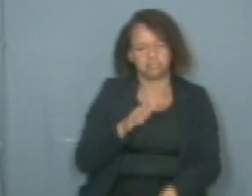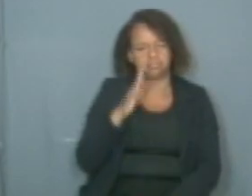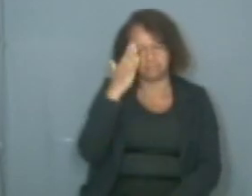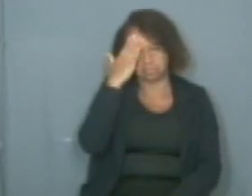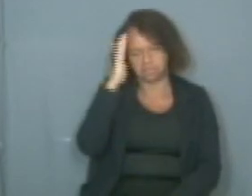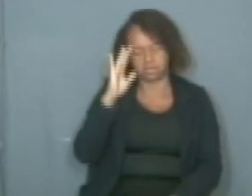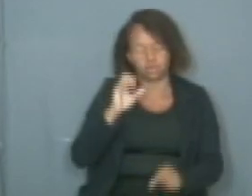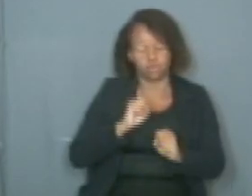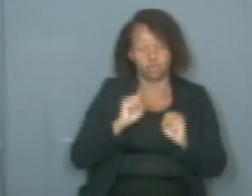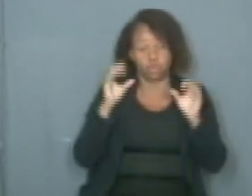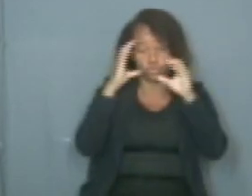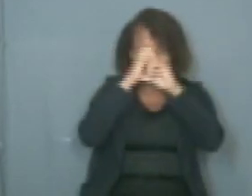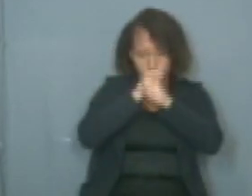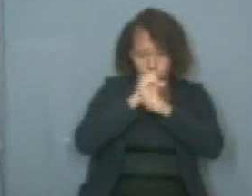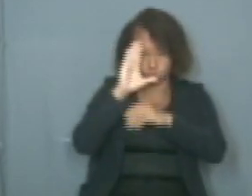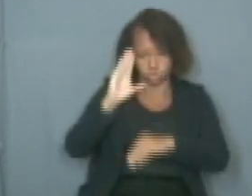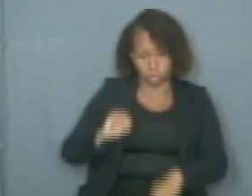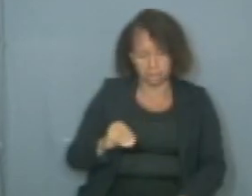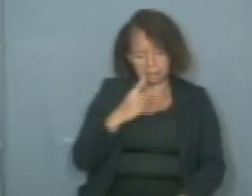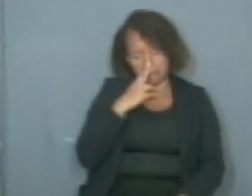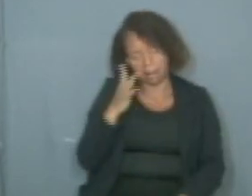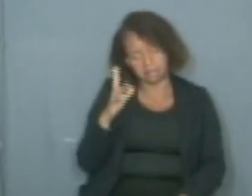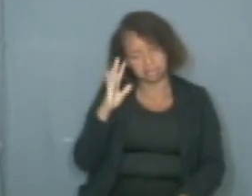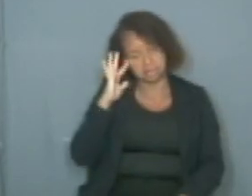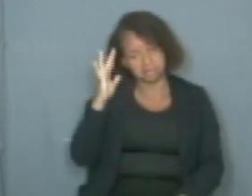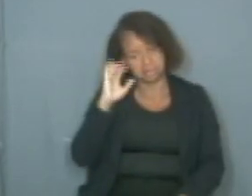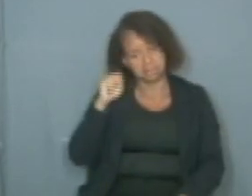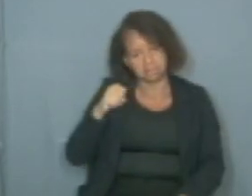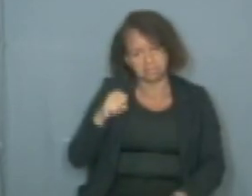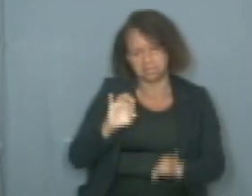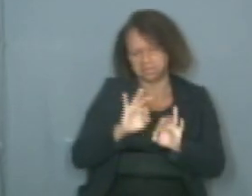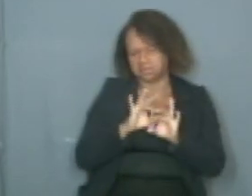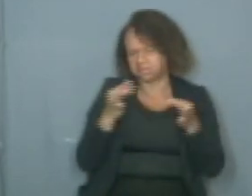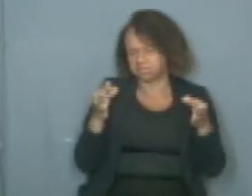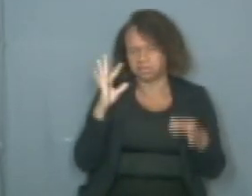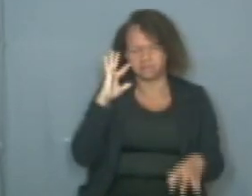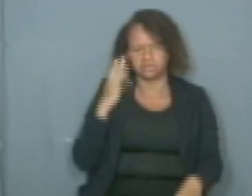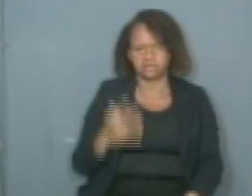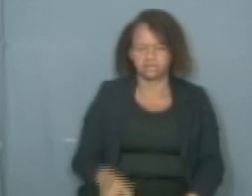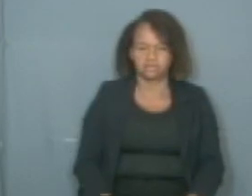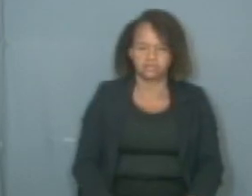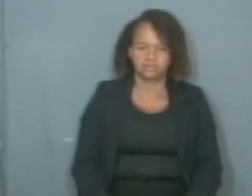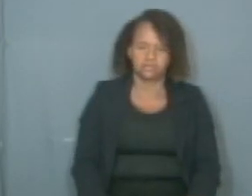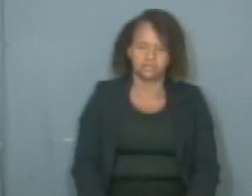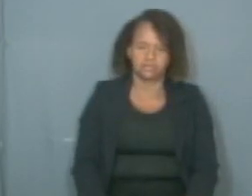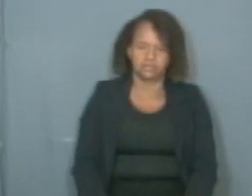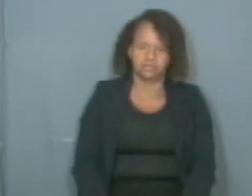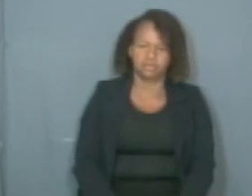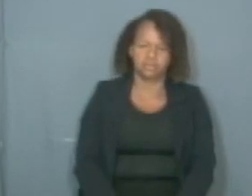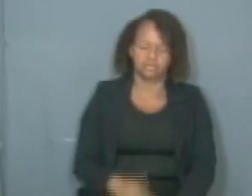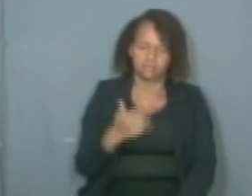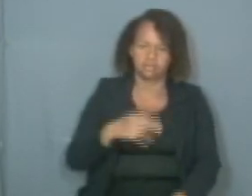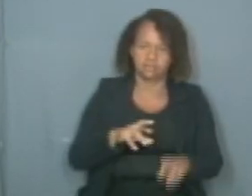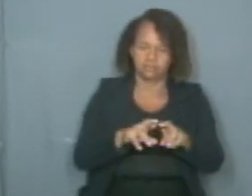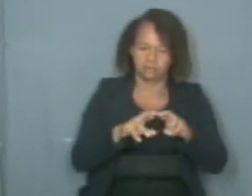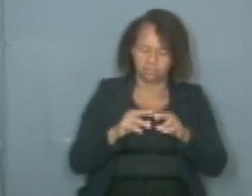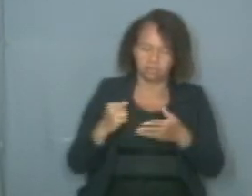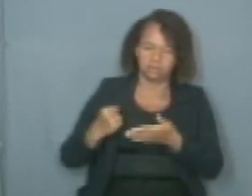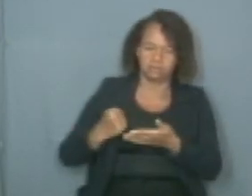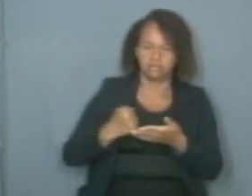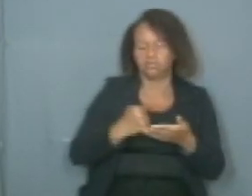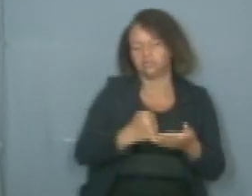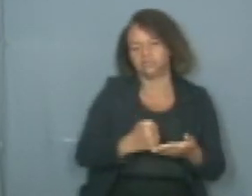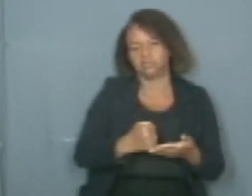se está escuro de noite, mas imagino que sim, e que seja uma coisa simples de resolver. Então aqui é mais um requerimento para